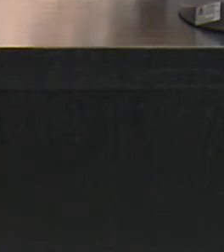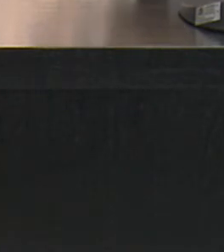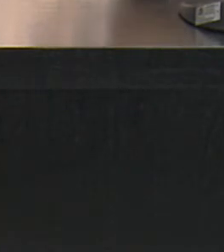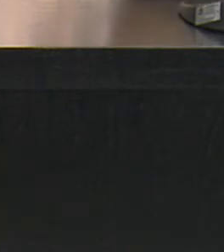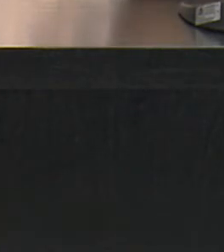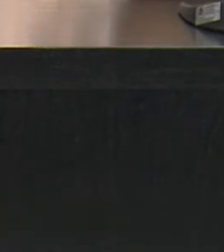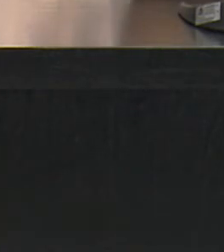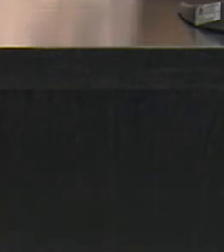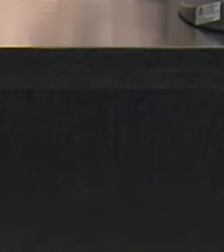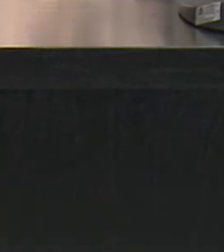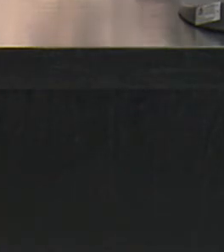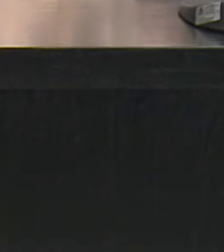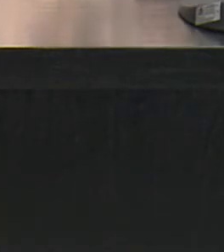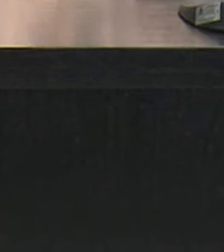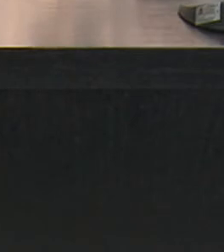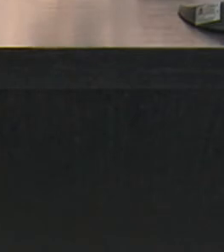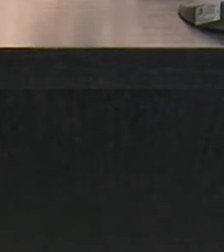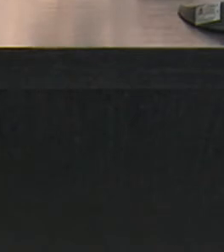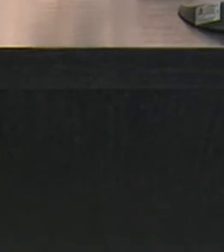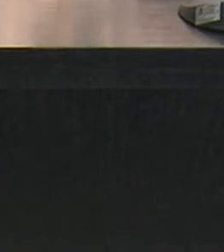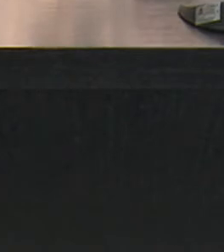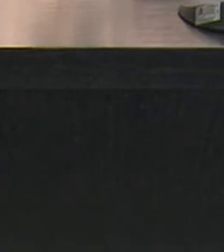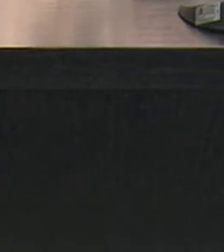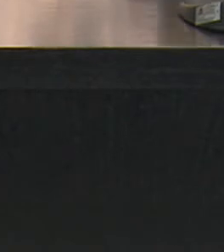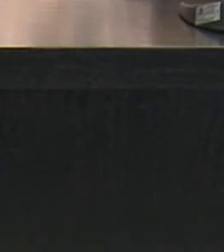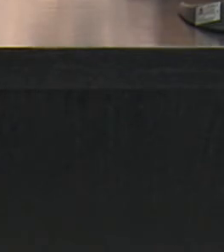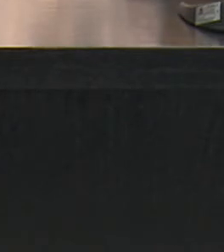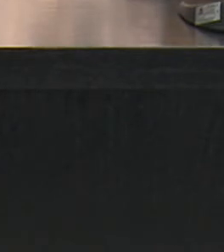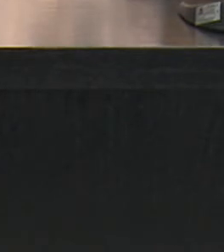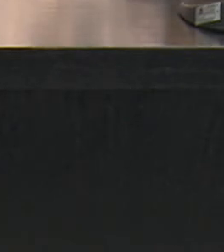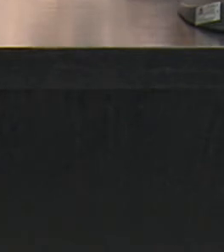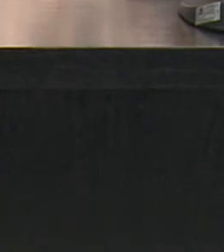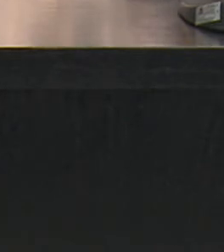Essa está lacrada mesmo.